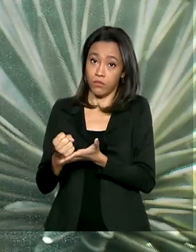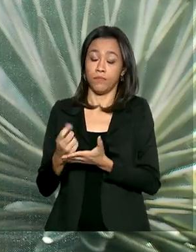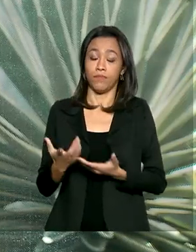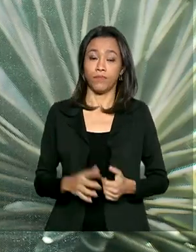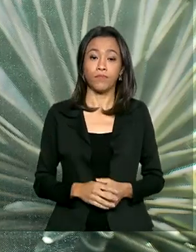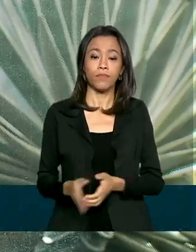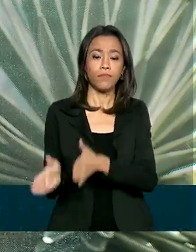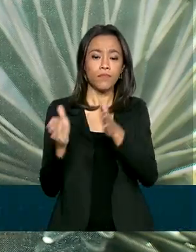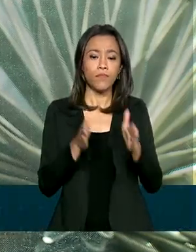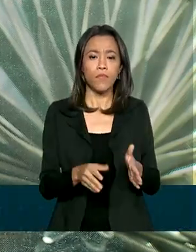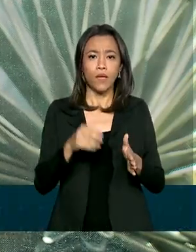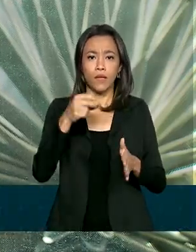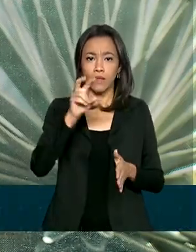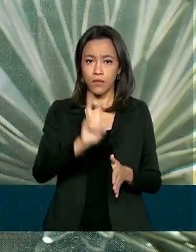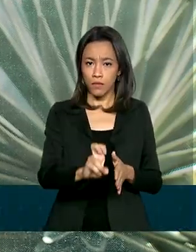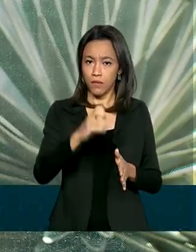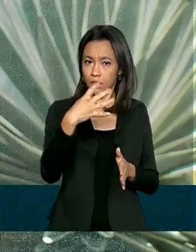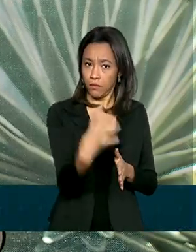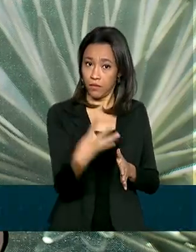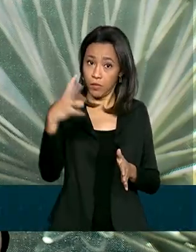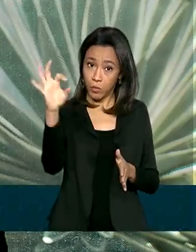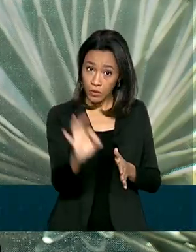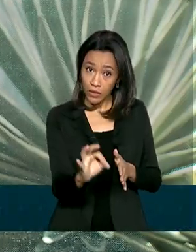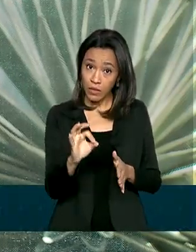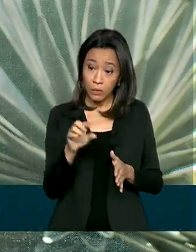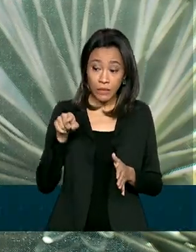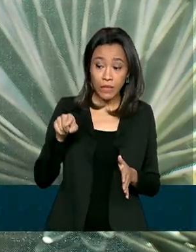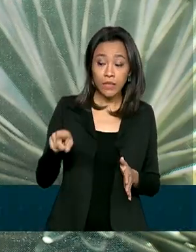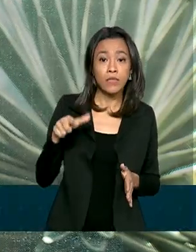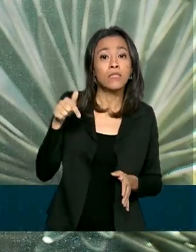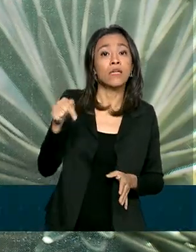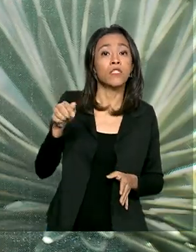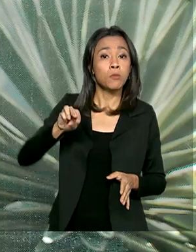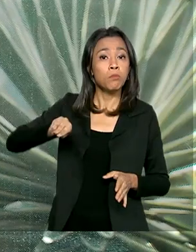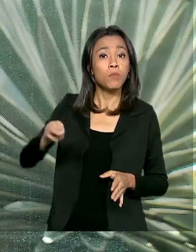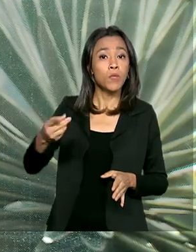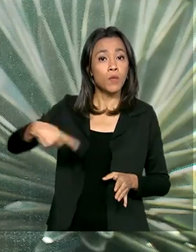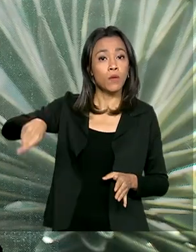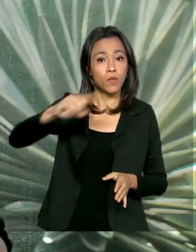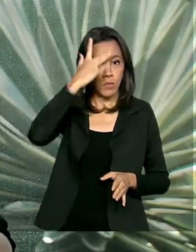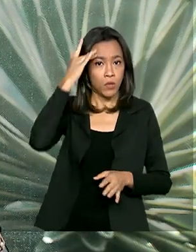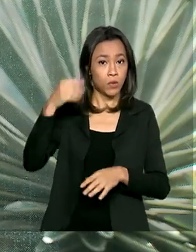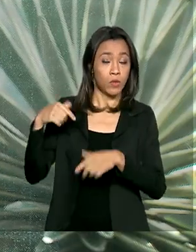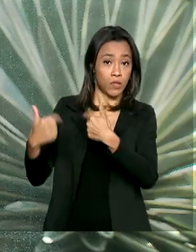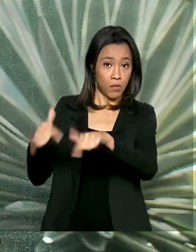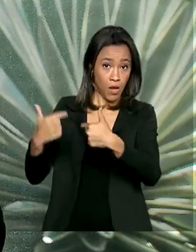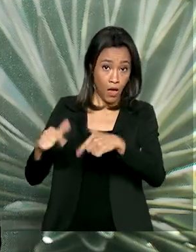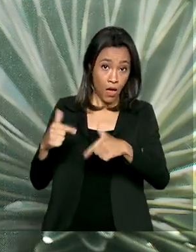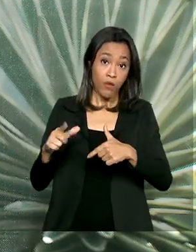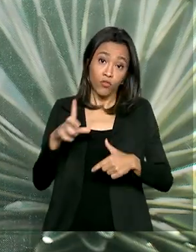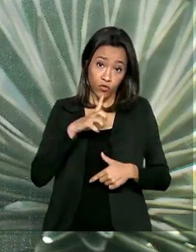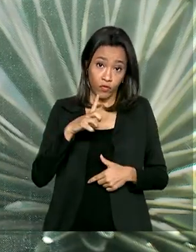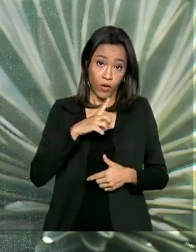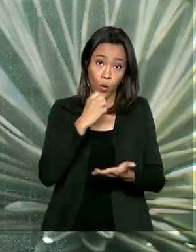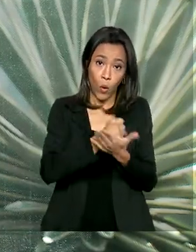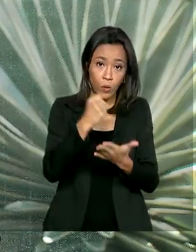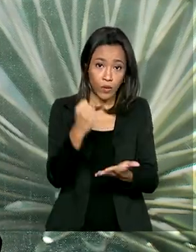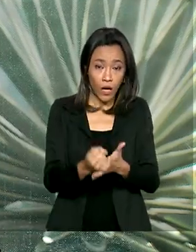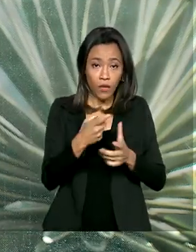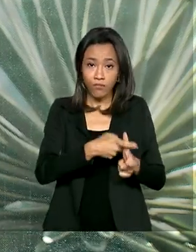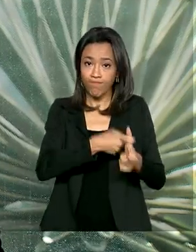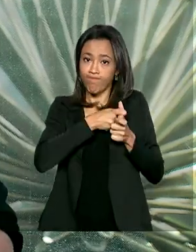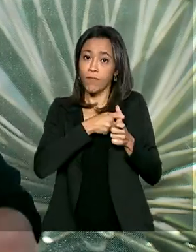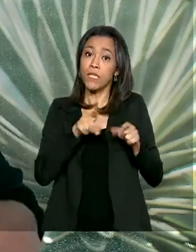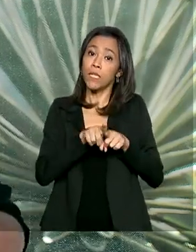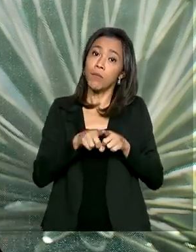54% desses 7 milhões de trabalhadores tiveram o contrato suspenso e o restante redução